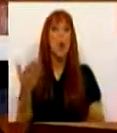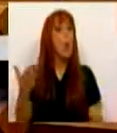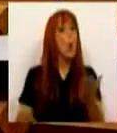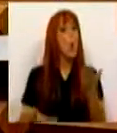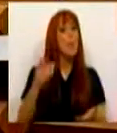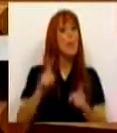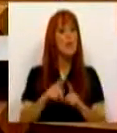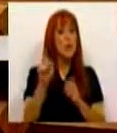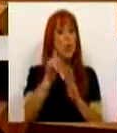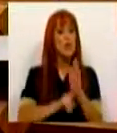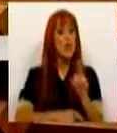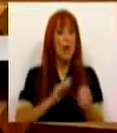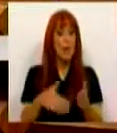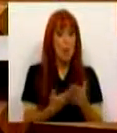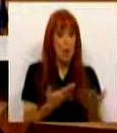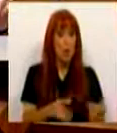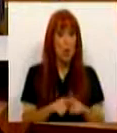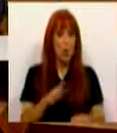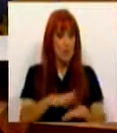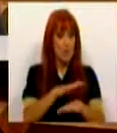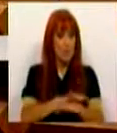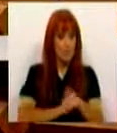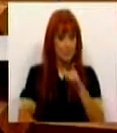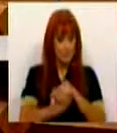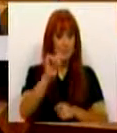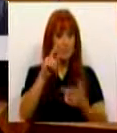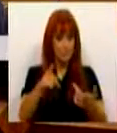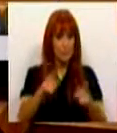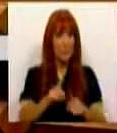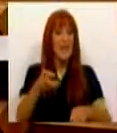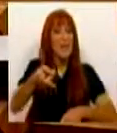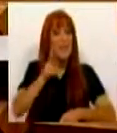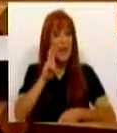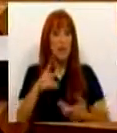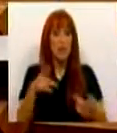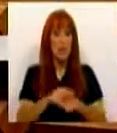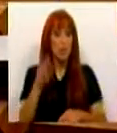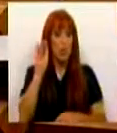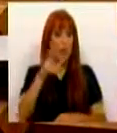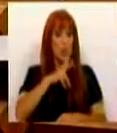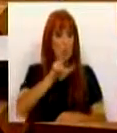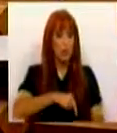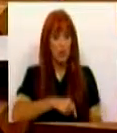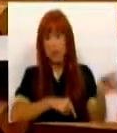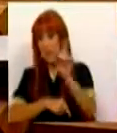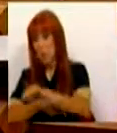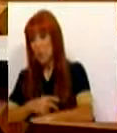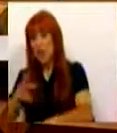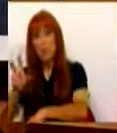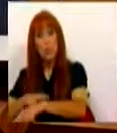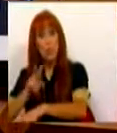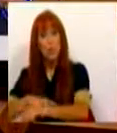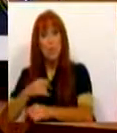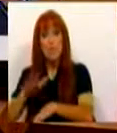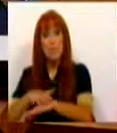comparar o regime que propõe agora para os administradores e diretores do Banco de Portugal com os diretores